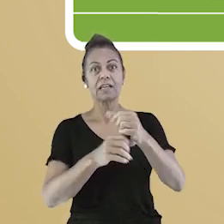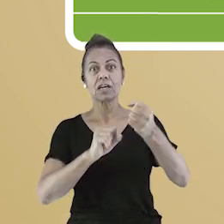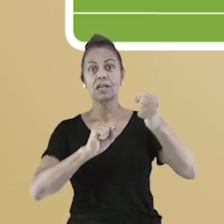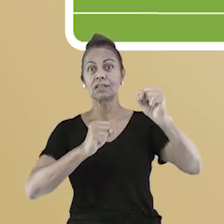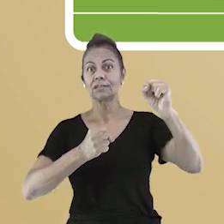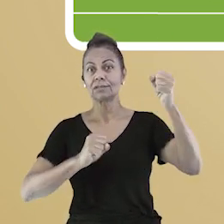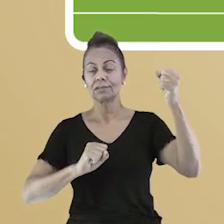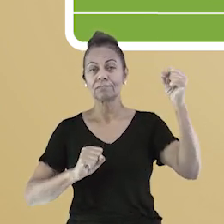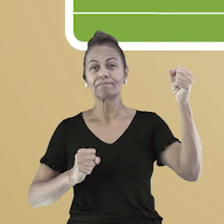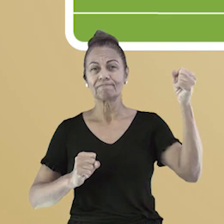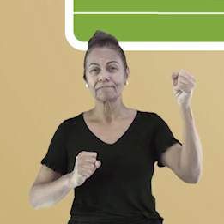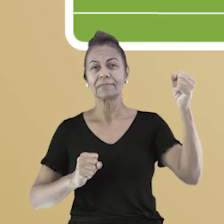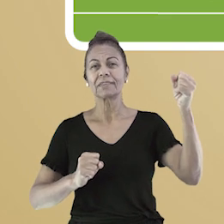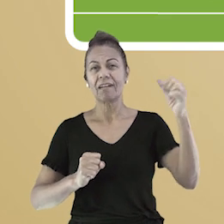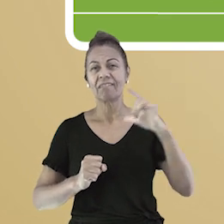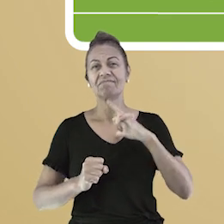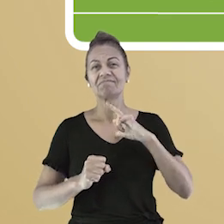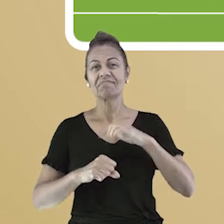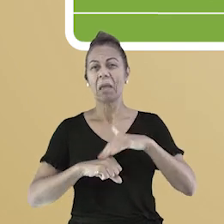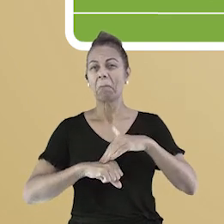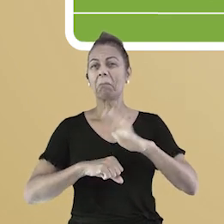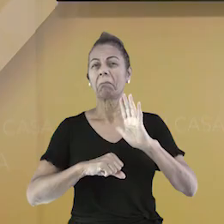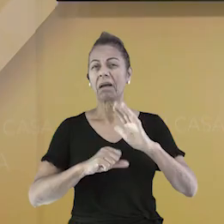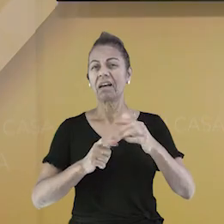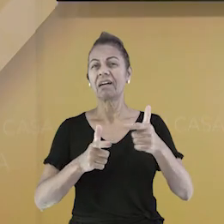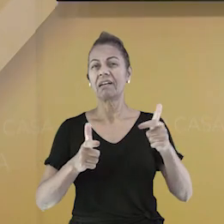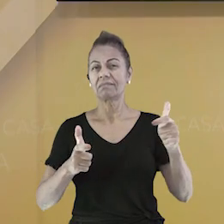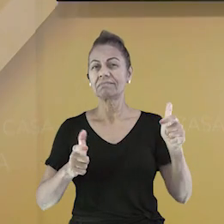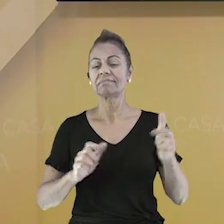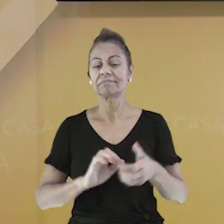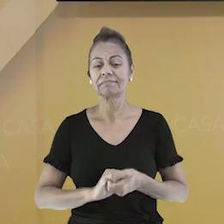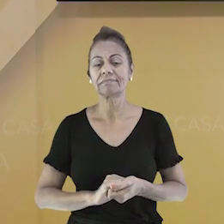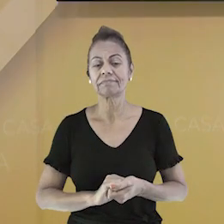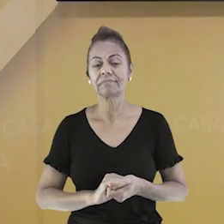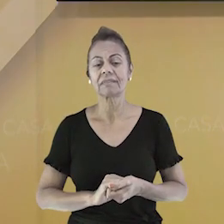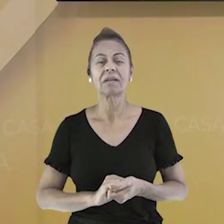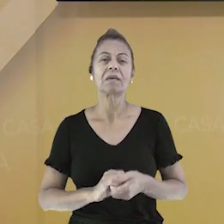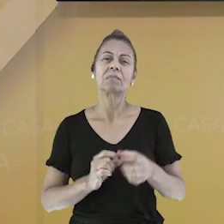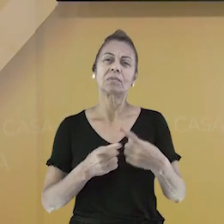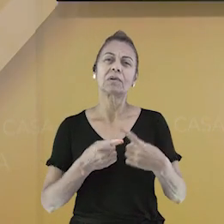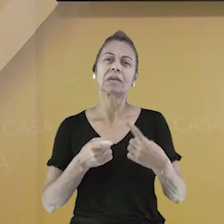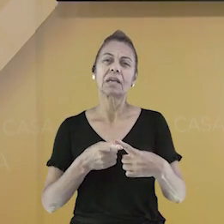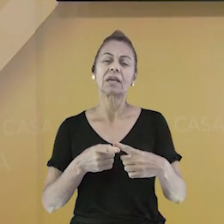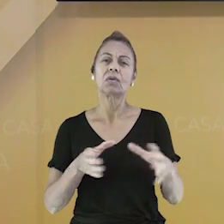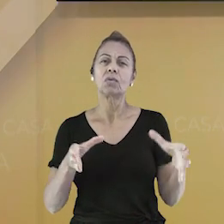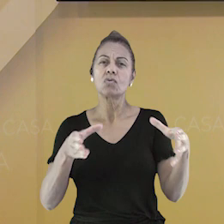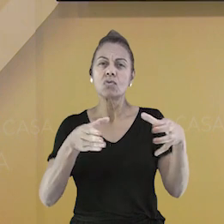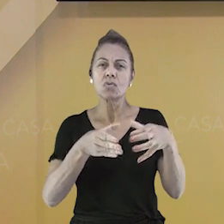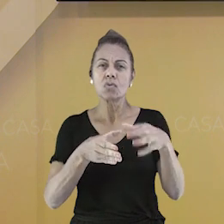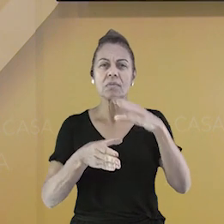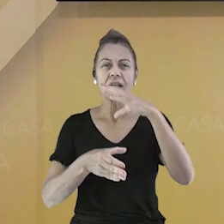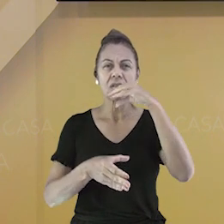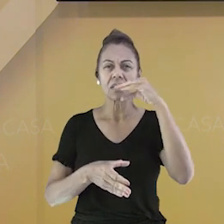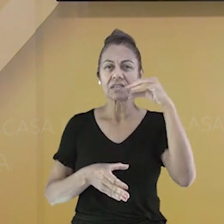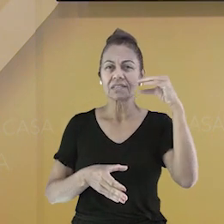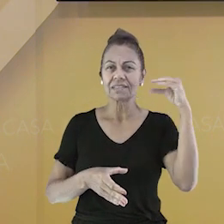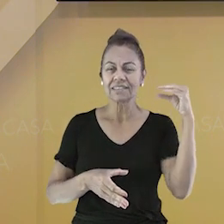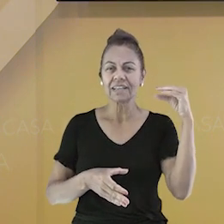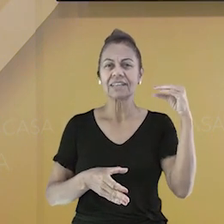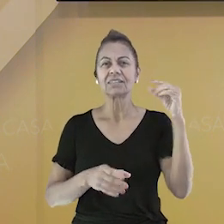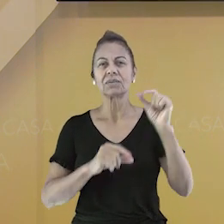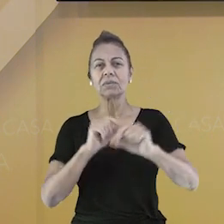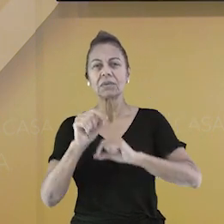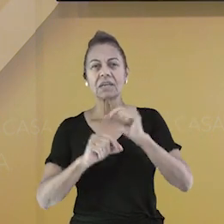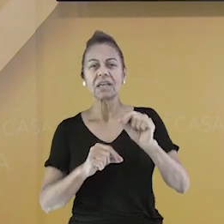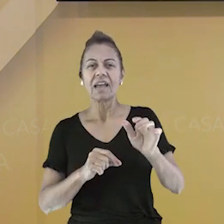é o Brasil, ainda representa um número muito grande. A adolescência, gente, emocionalmente, psicologicamente, é um momento da vida em